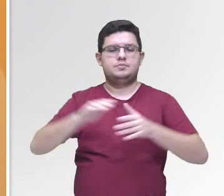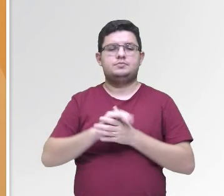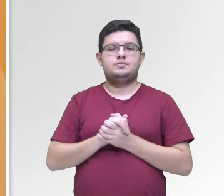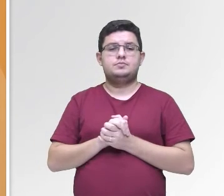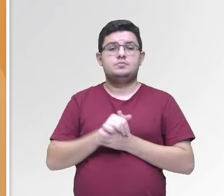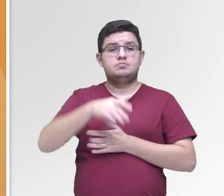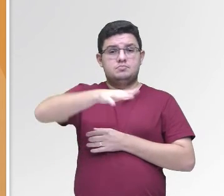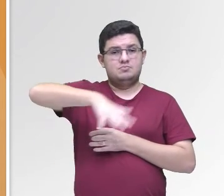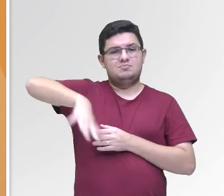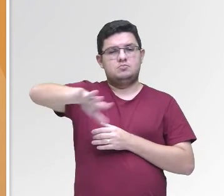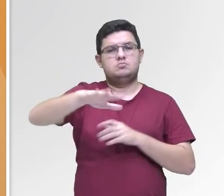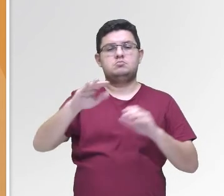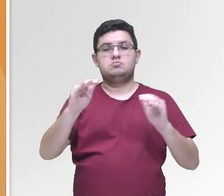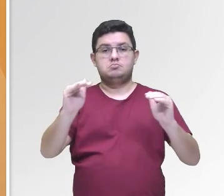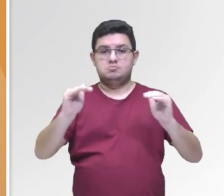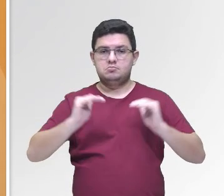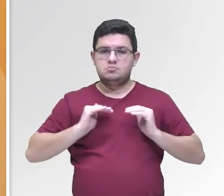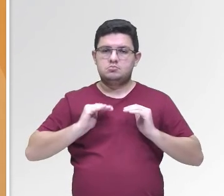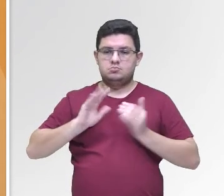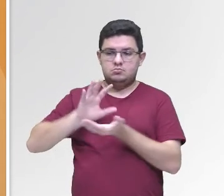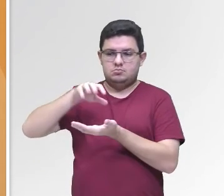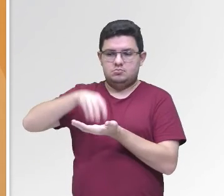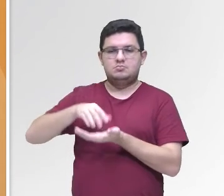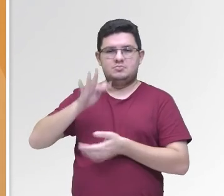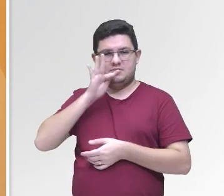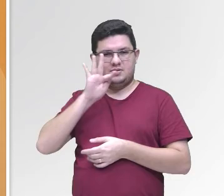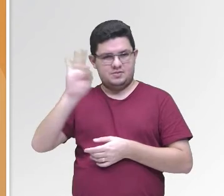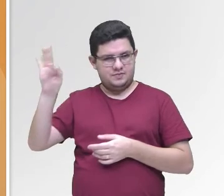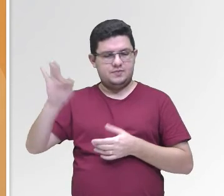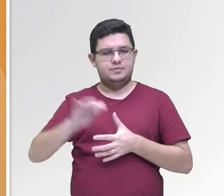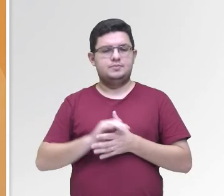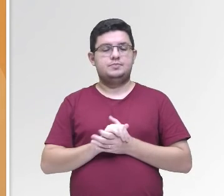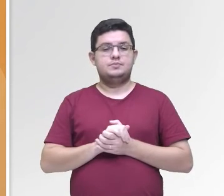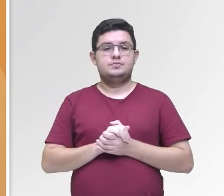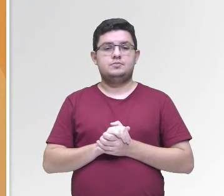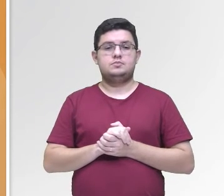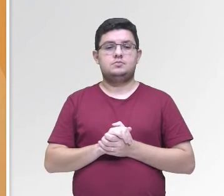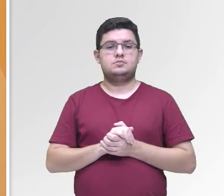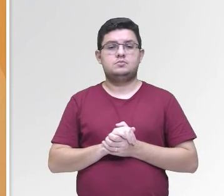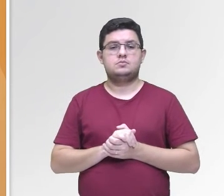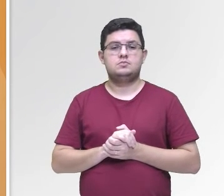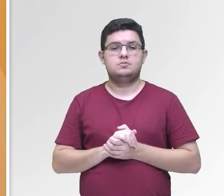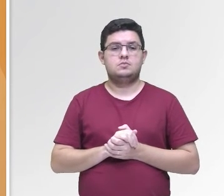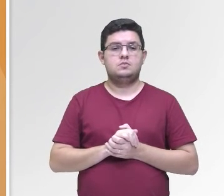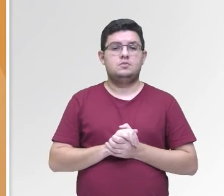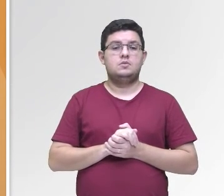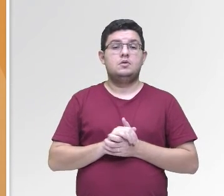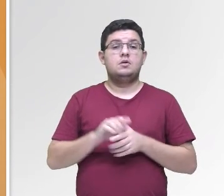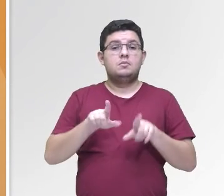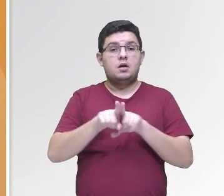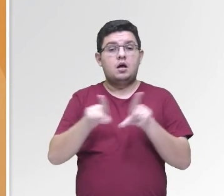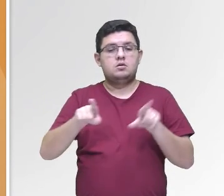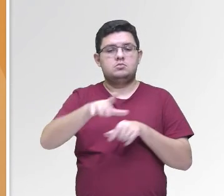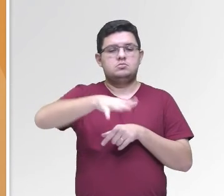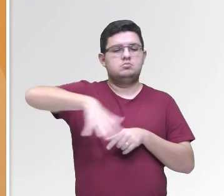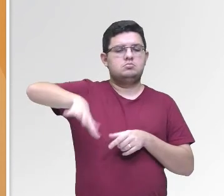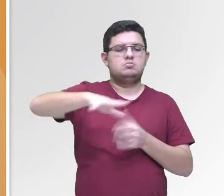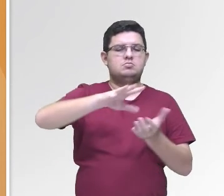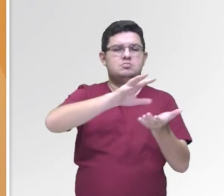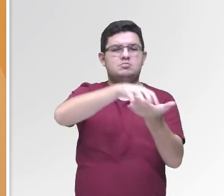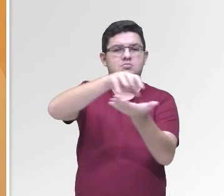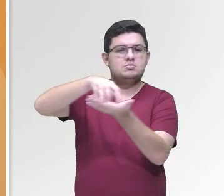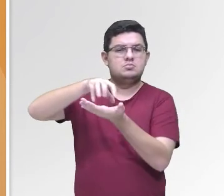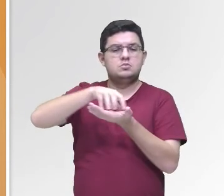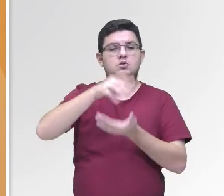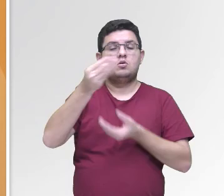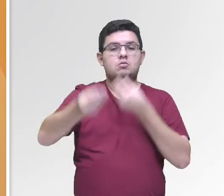suas filiais são espalhadas aí pelo mundo. Só que essas filiais vão ser